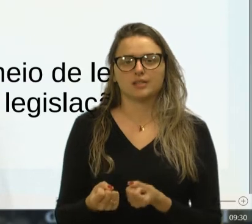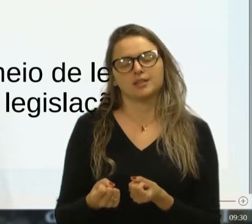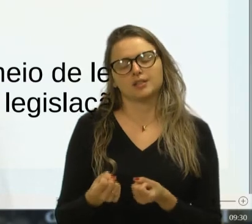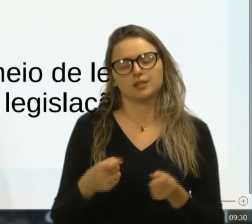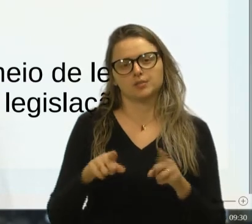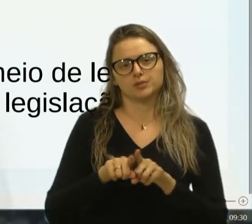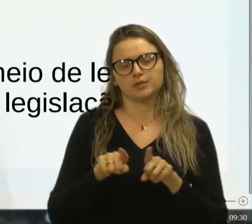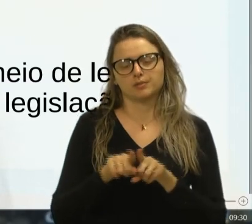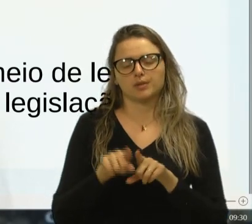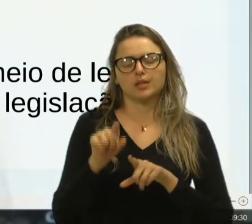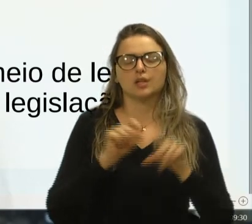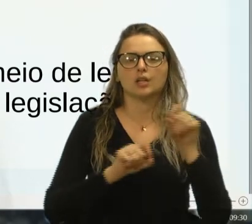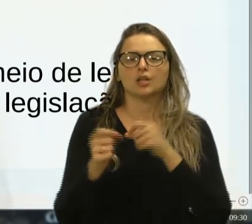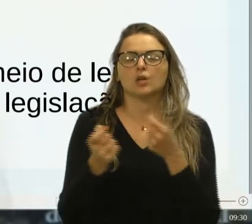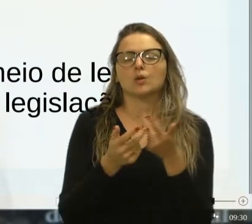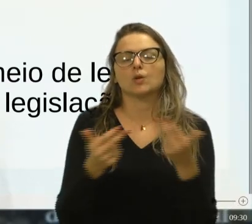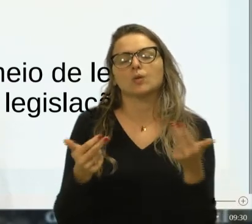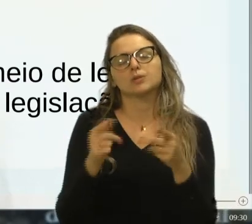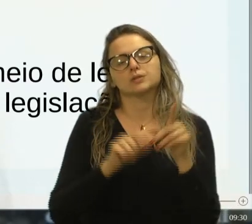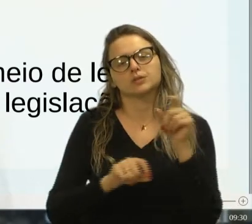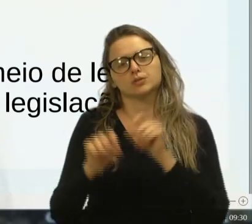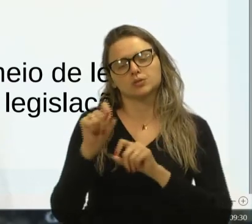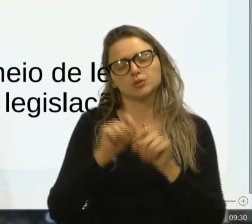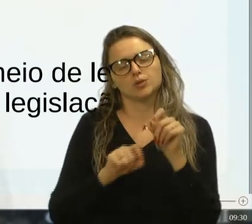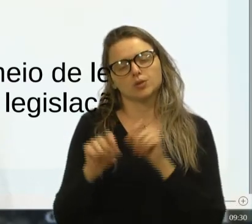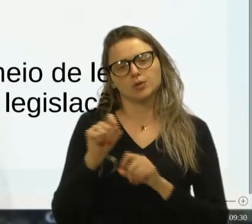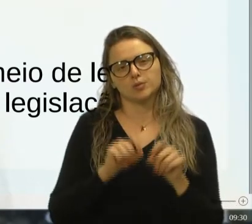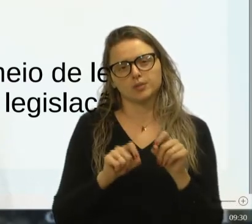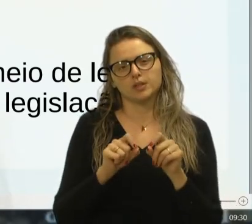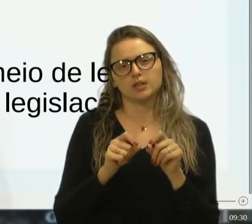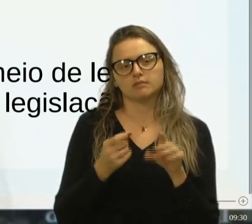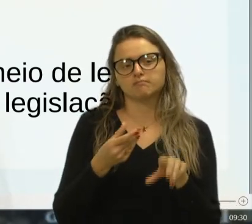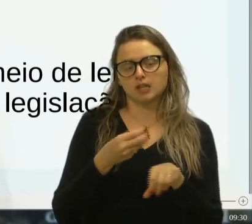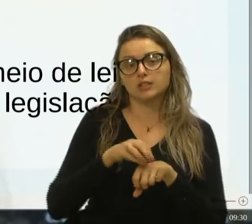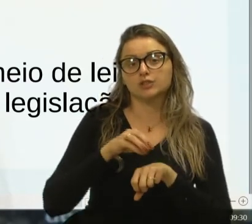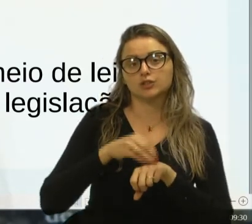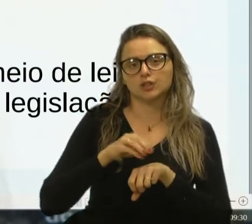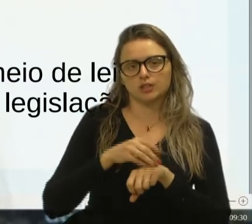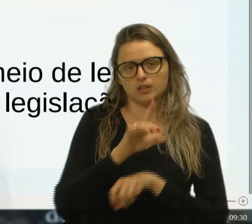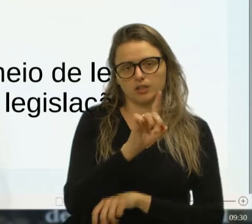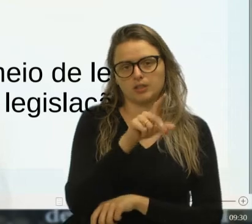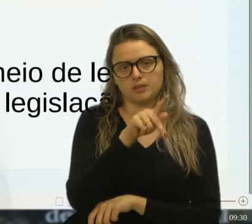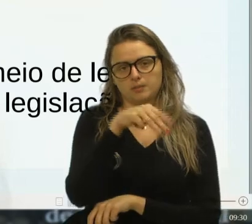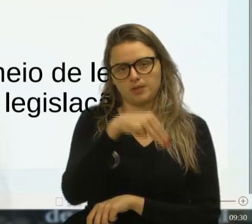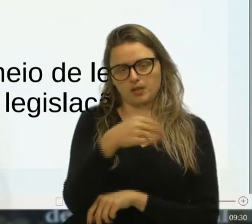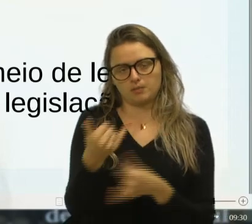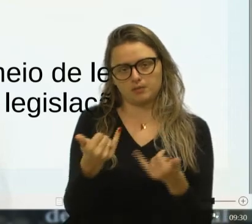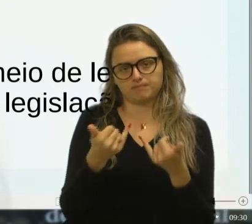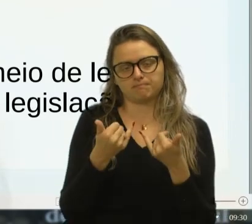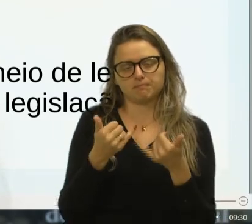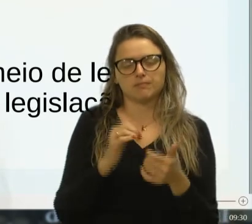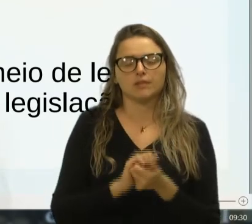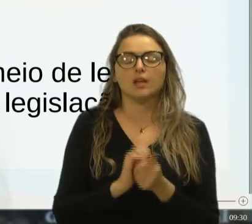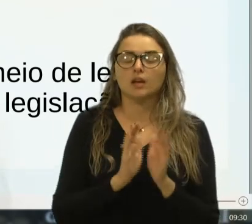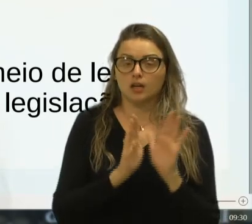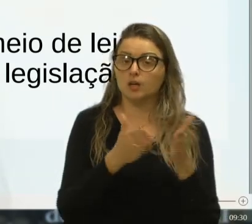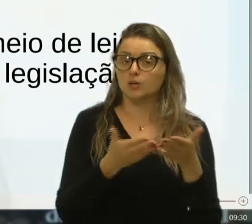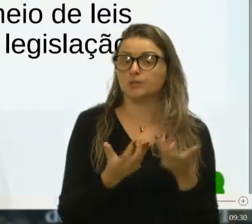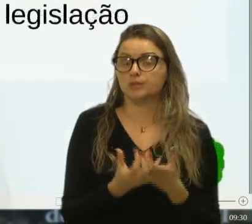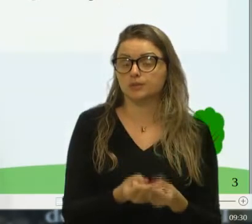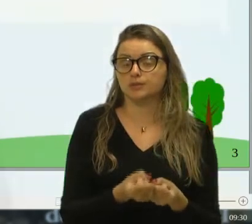inclusive, as questões relativas à orientação que a DPM nos passou. Então, a comissão acatou. Pode